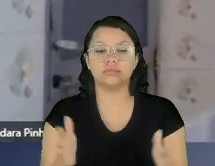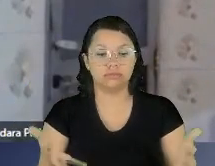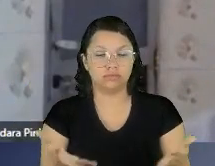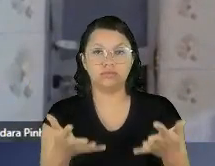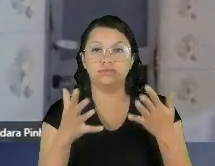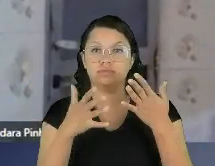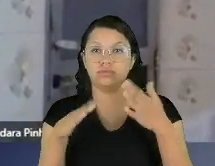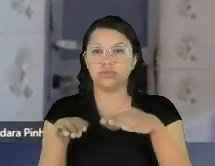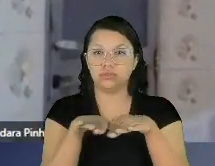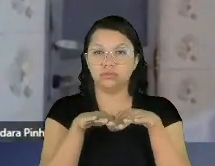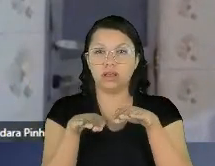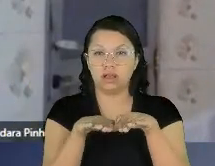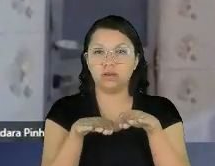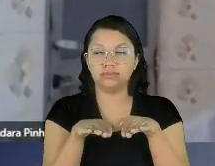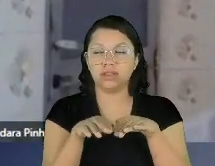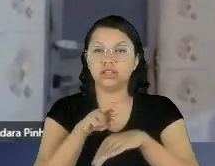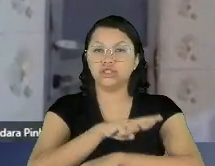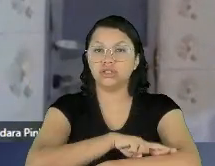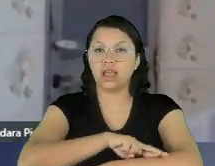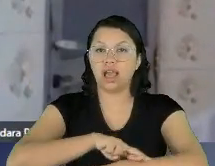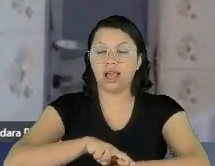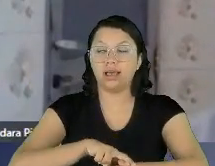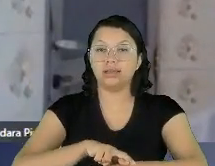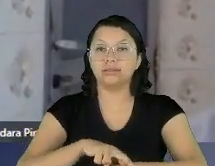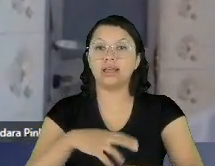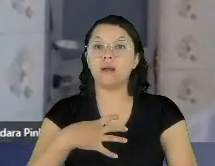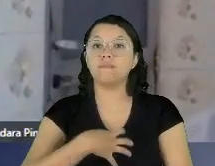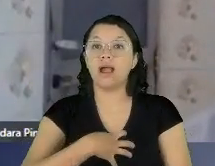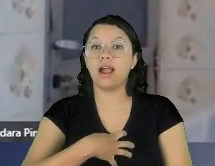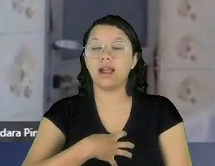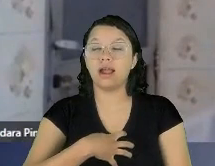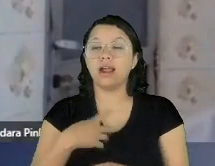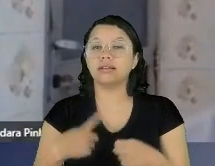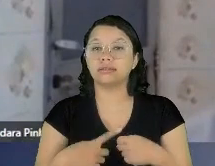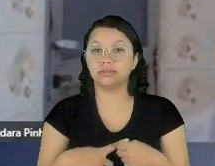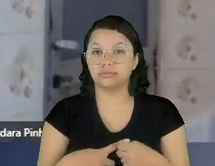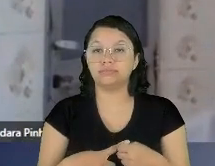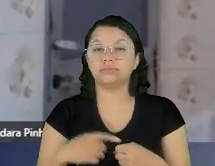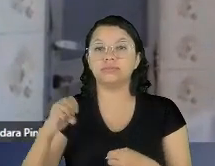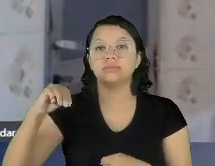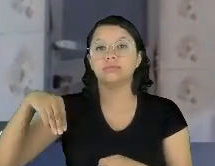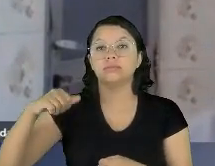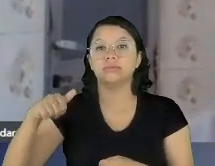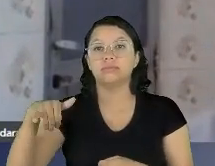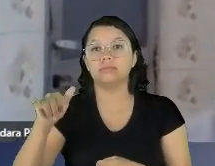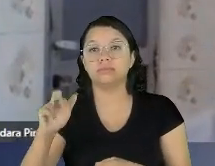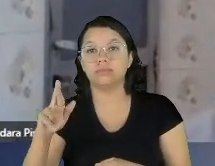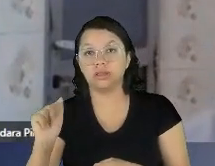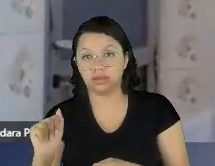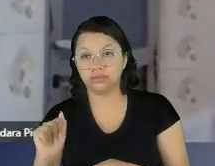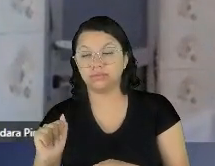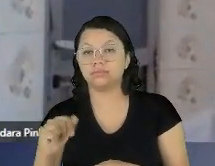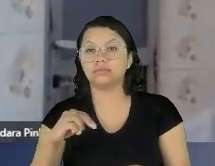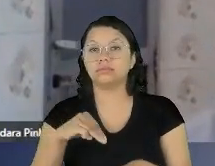Promoção e Igualdade Racial da OAB da Bahia, e Maíra Cota, que é